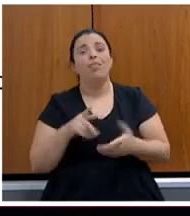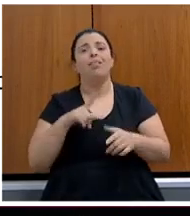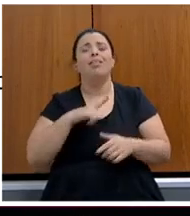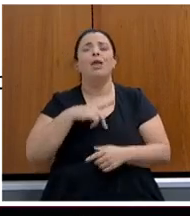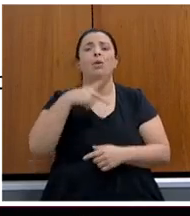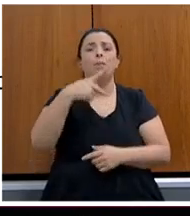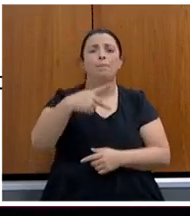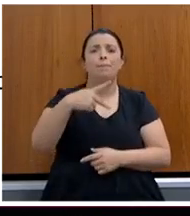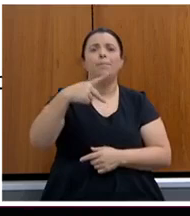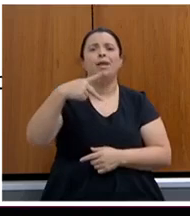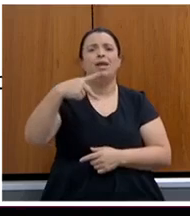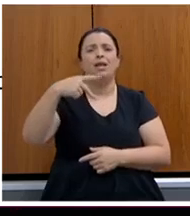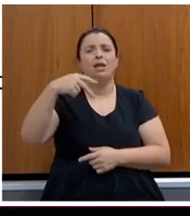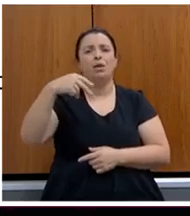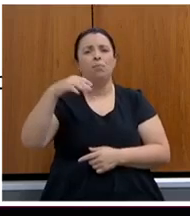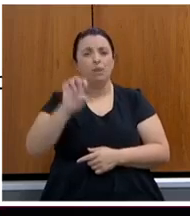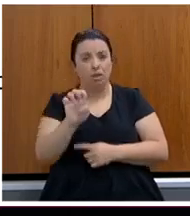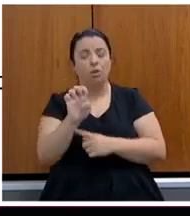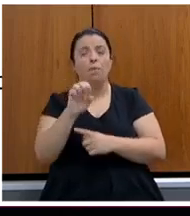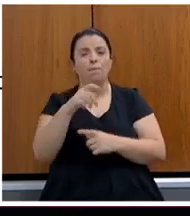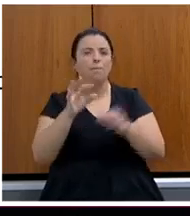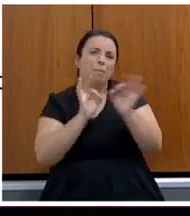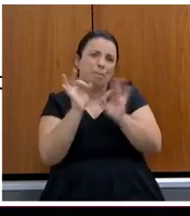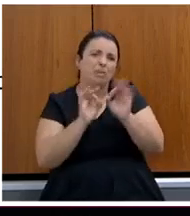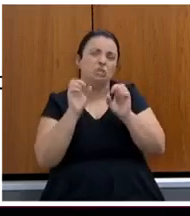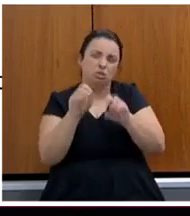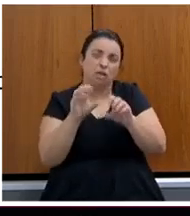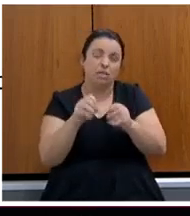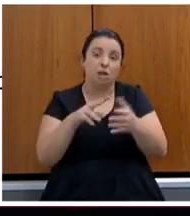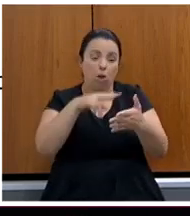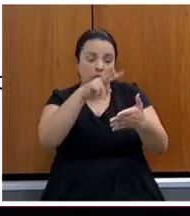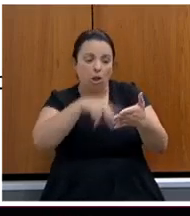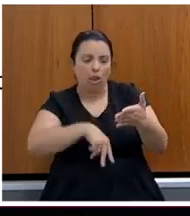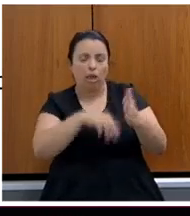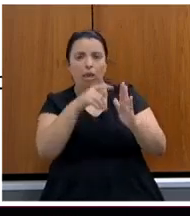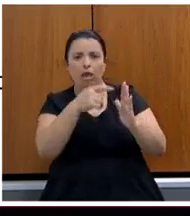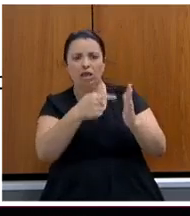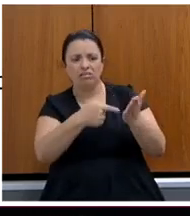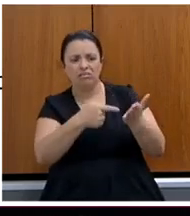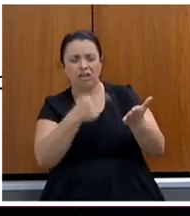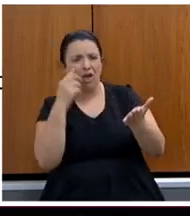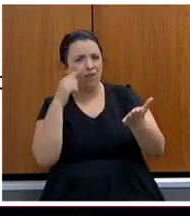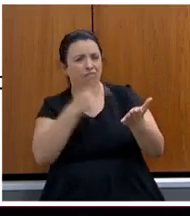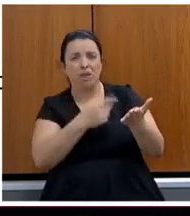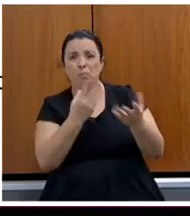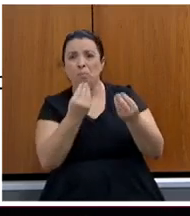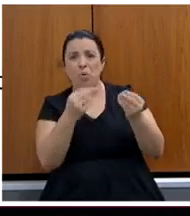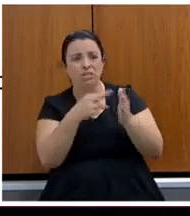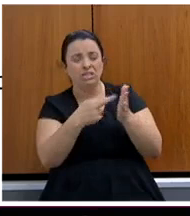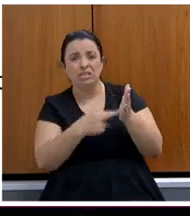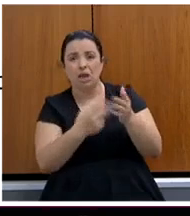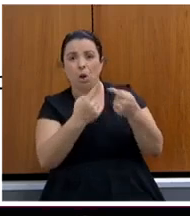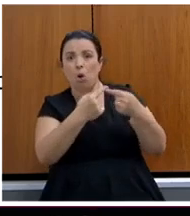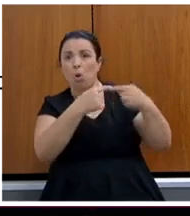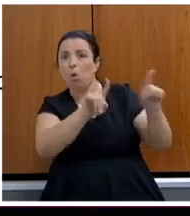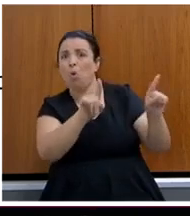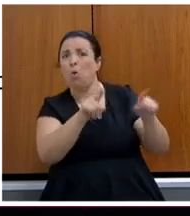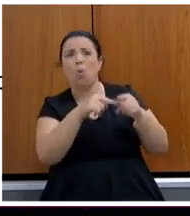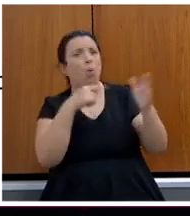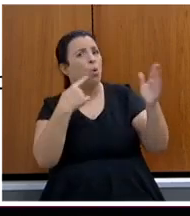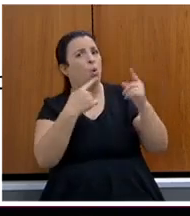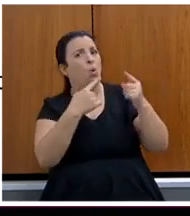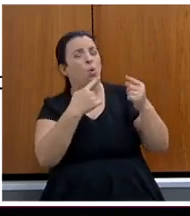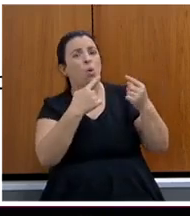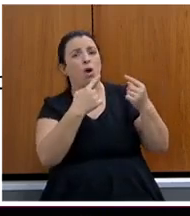avaliação dele mas fazendo a sua leitura a gente vê o descumprimento de vários dispositivos e as escolas perderam a sua